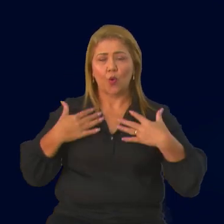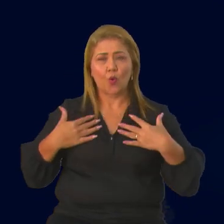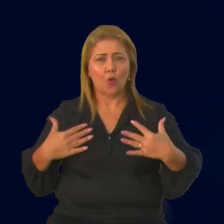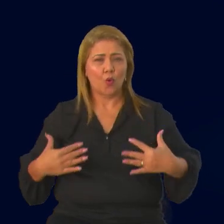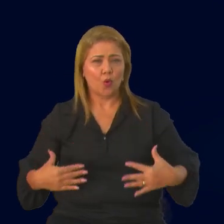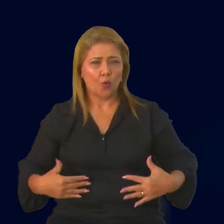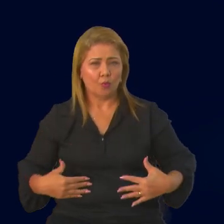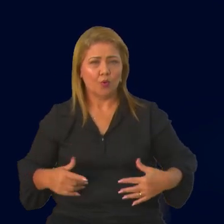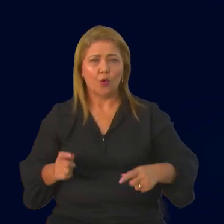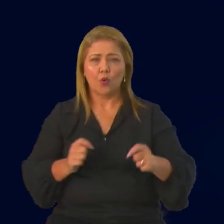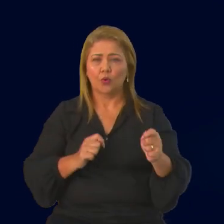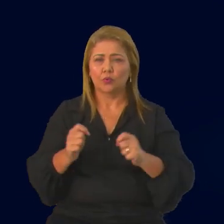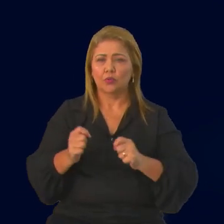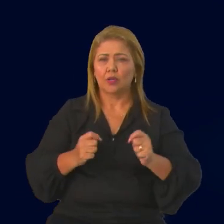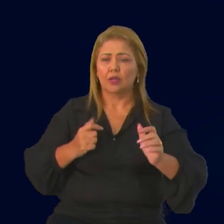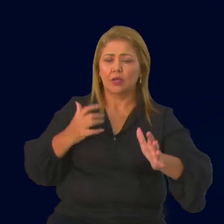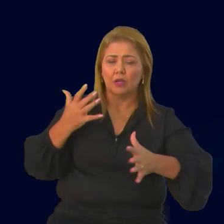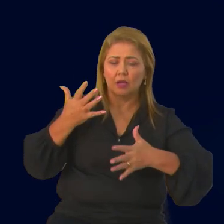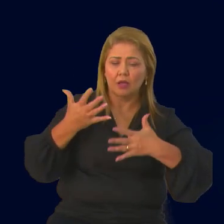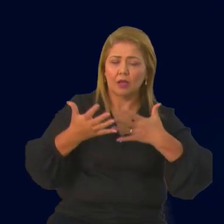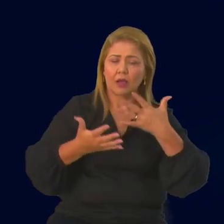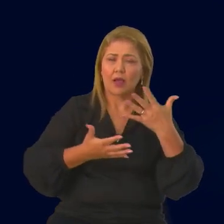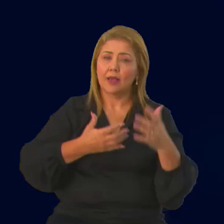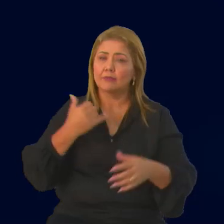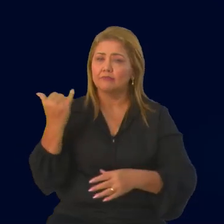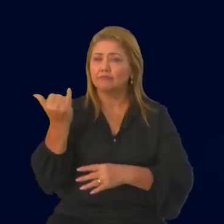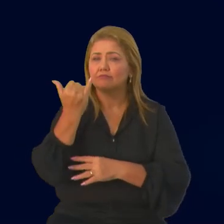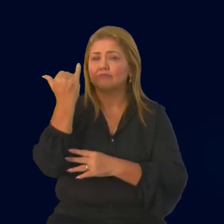que controlar a nossa voz, é essencial